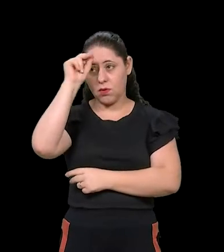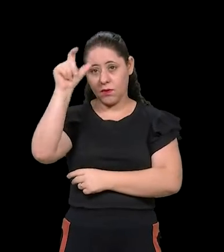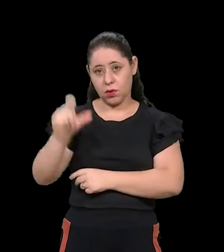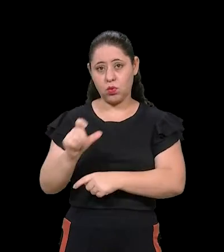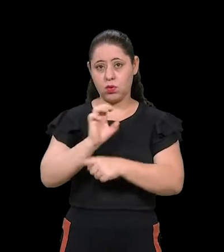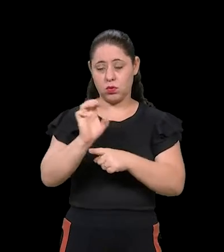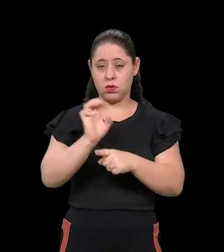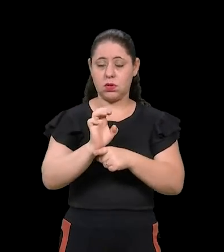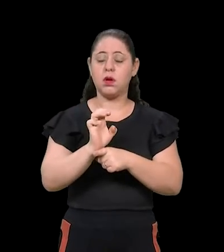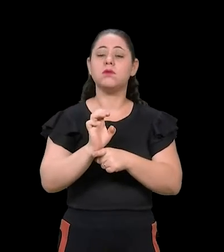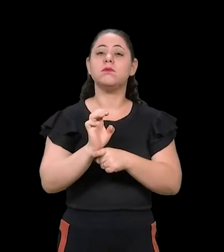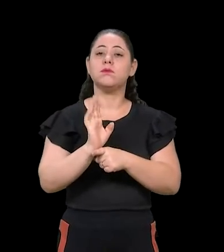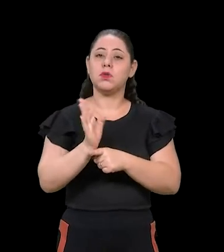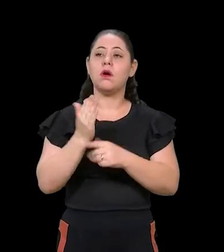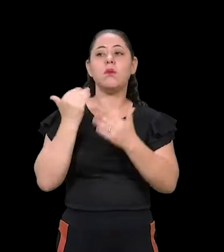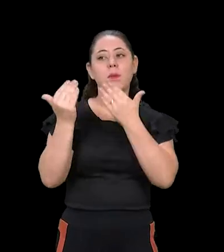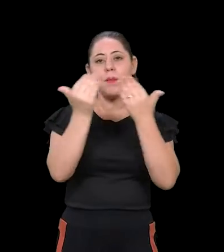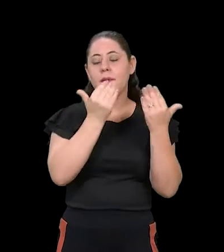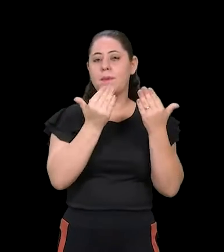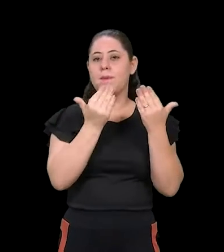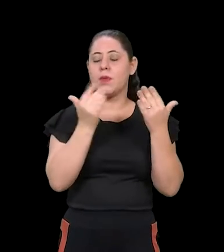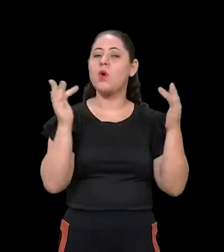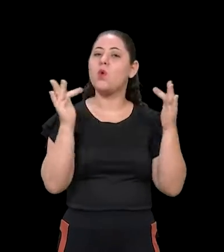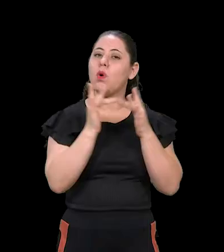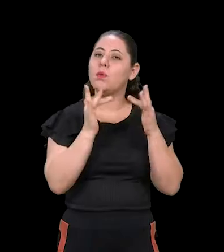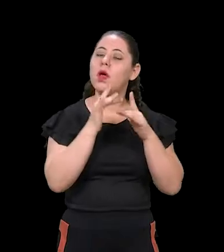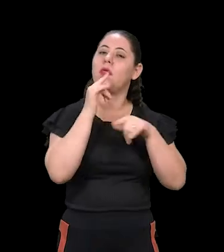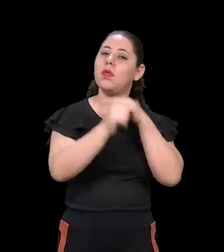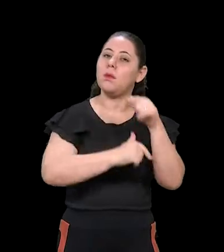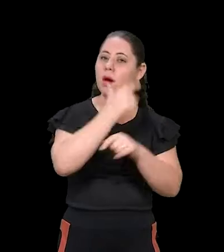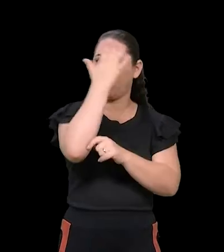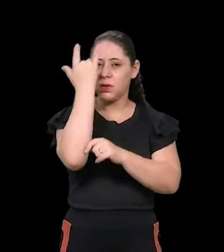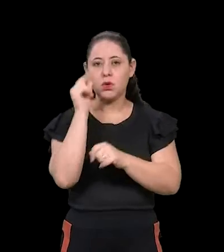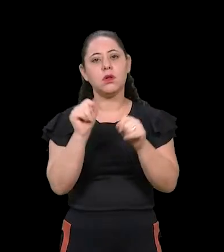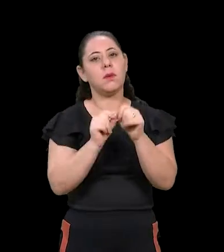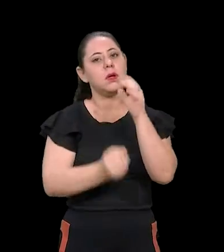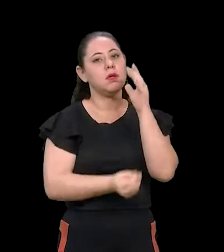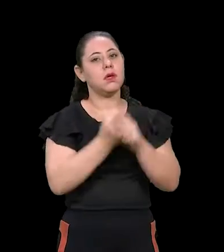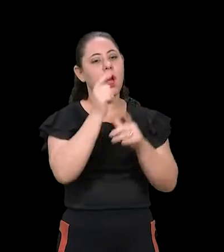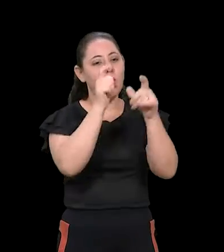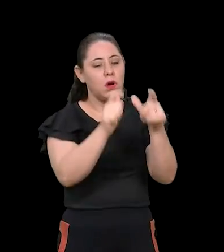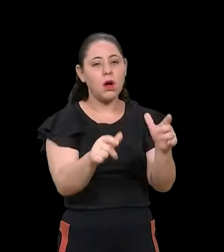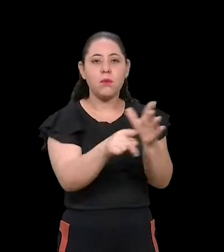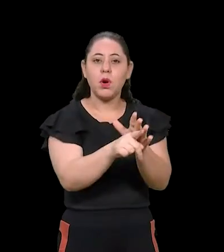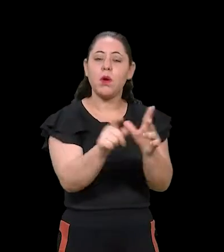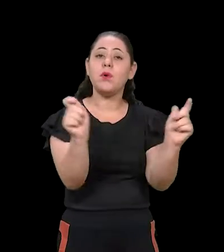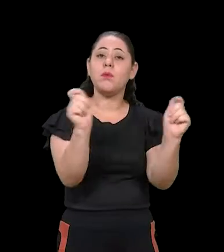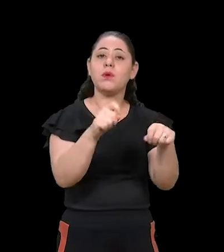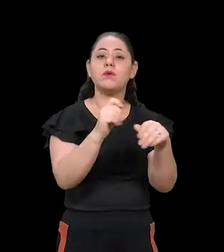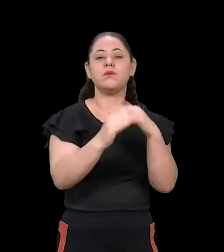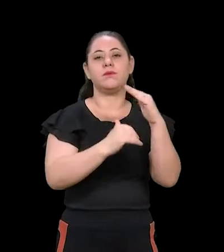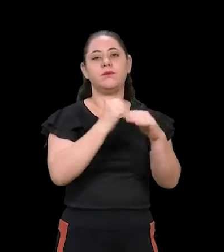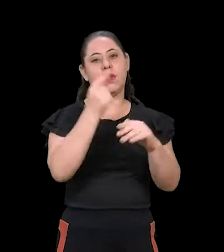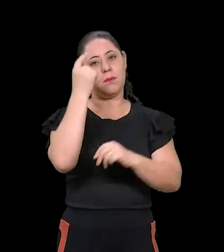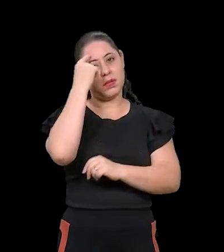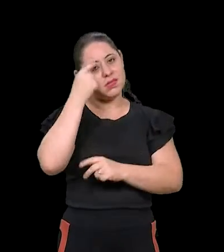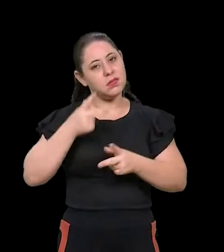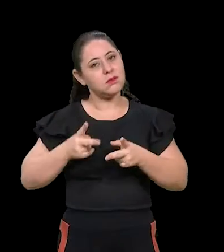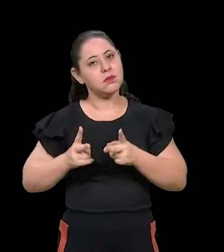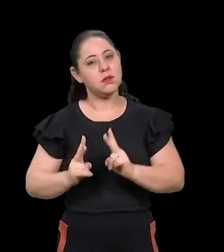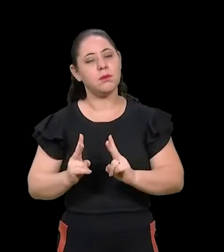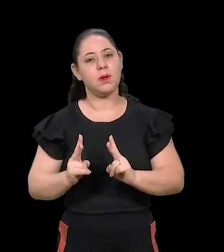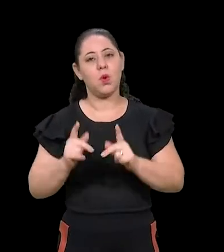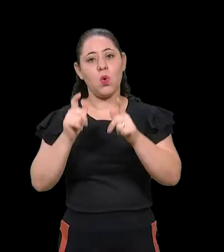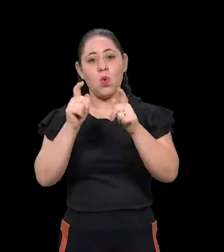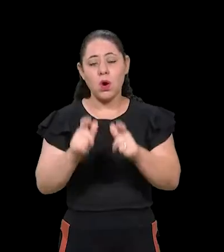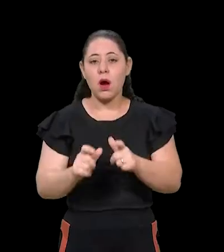do estado. Então, tem um trabalho com essas pessoas, de entregar e de criar esse ambiente, mas sempre pensando